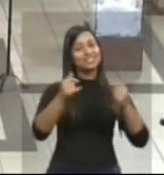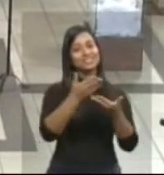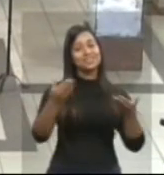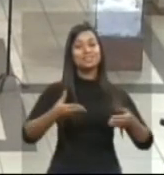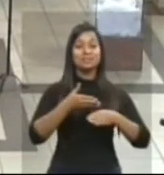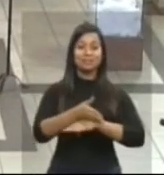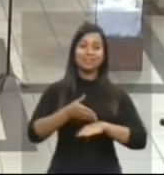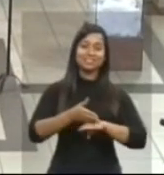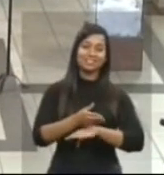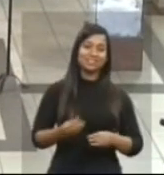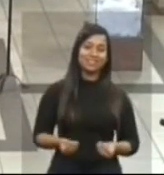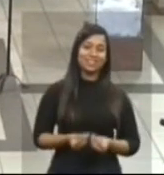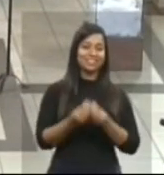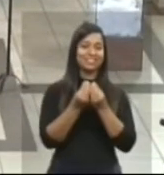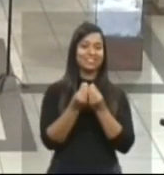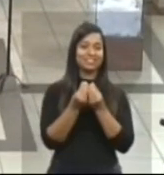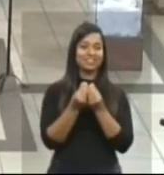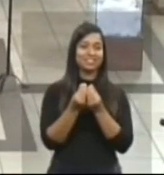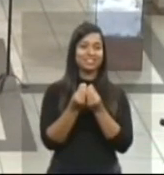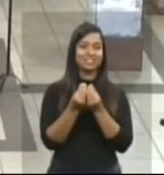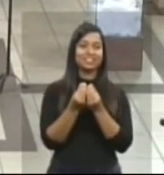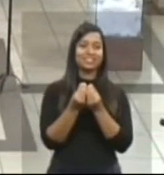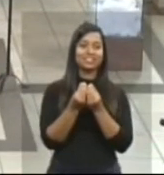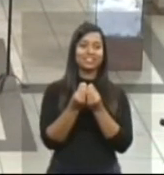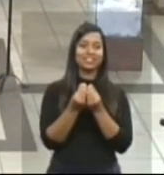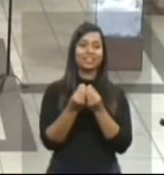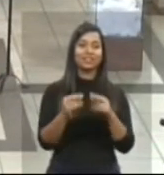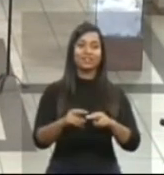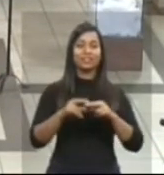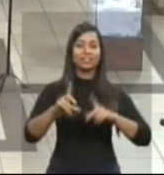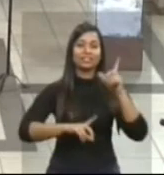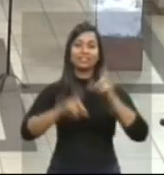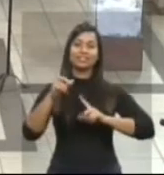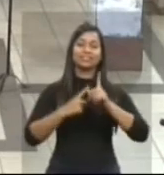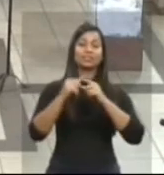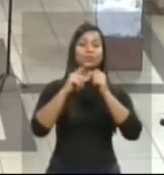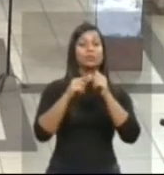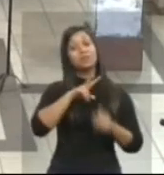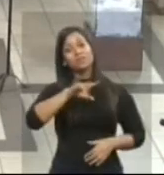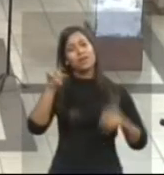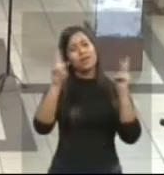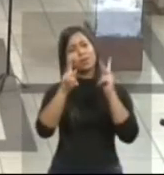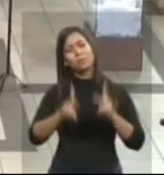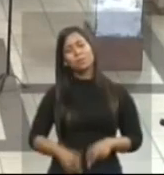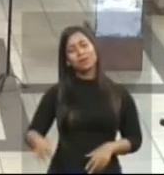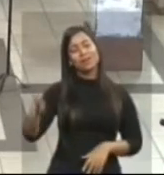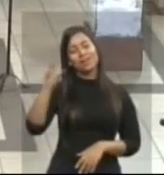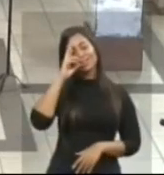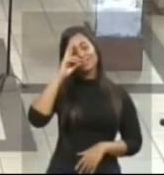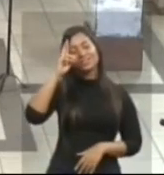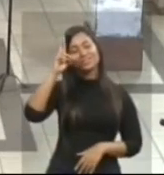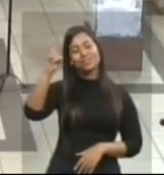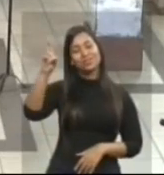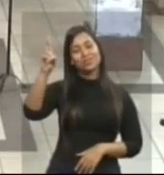que participaram desta missa, inclusive através da televisão. Ide em paz, que a alegria